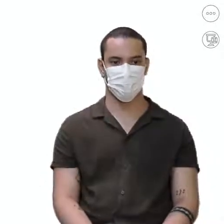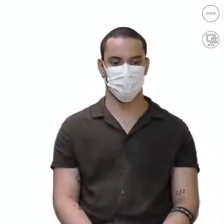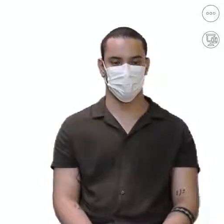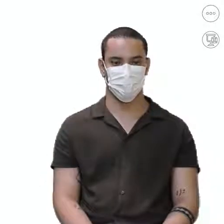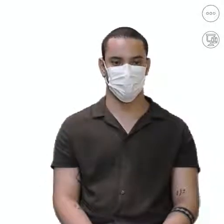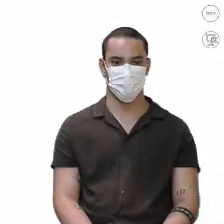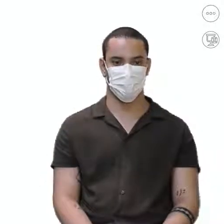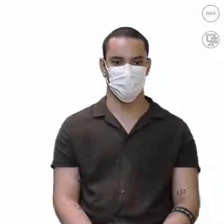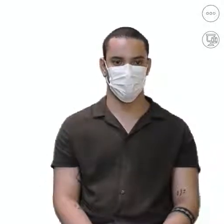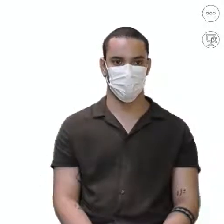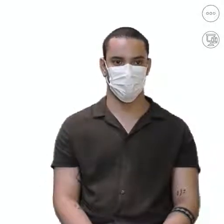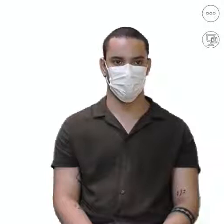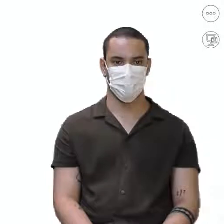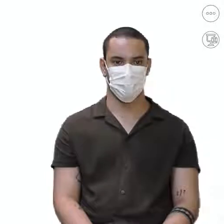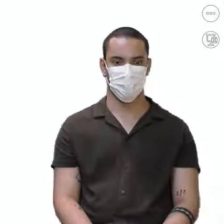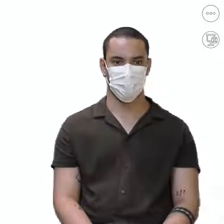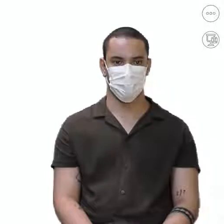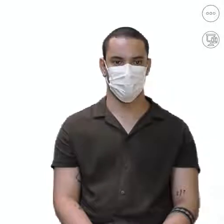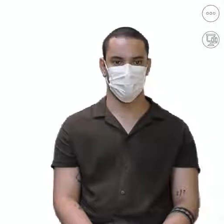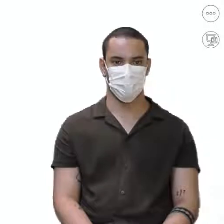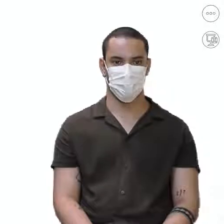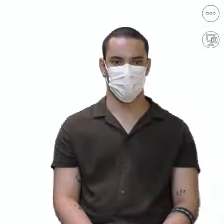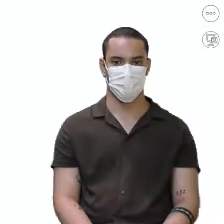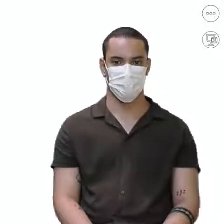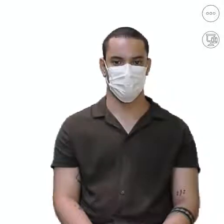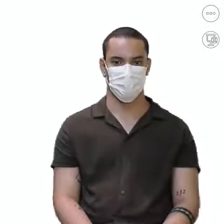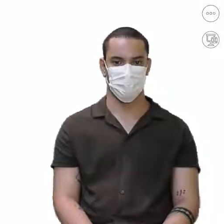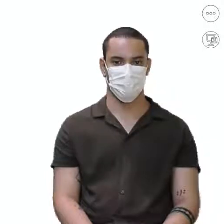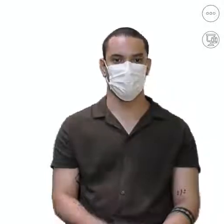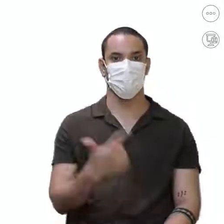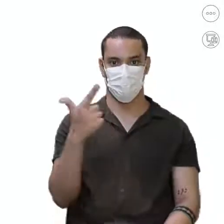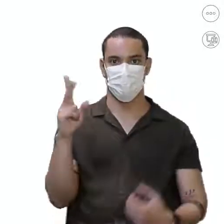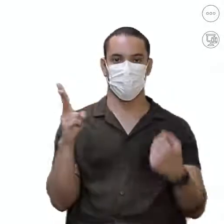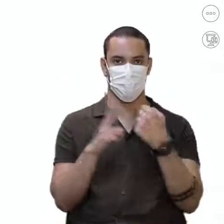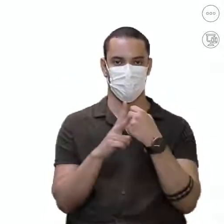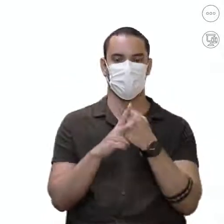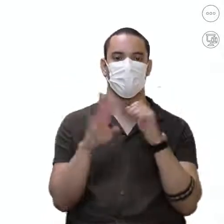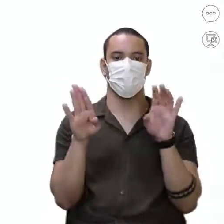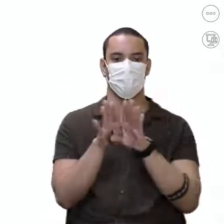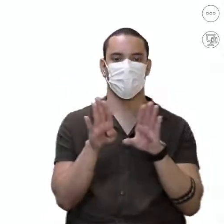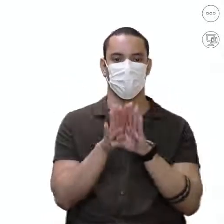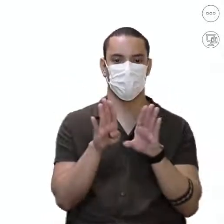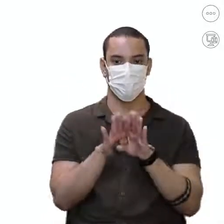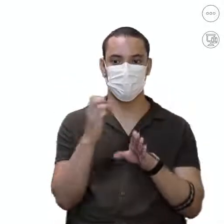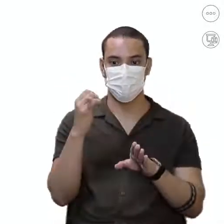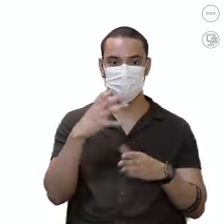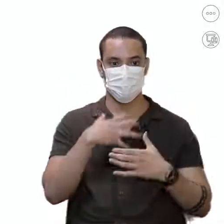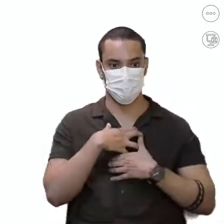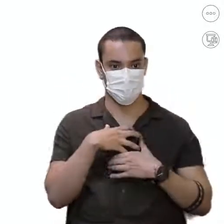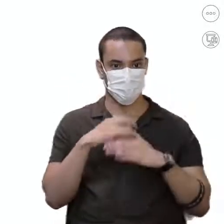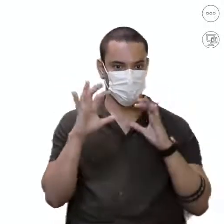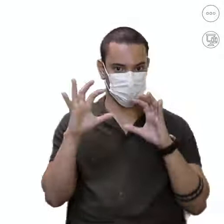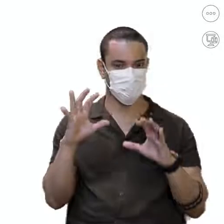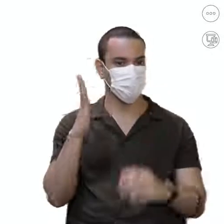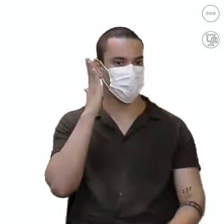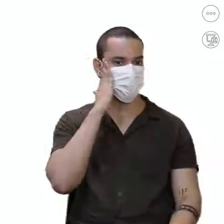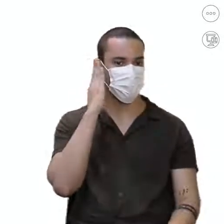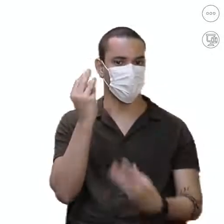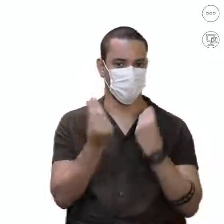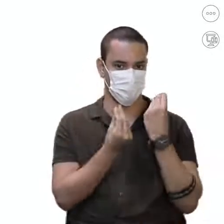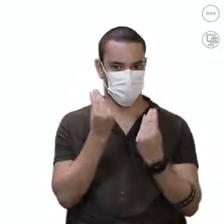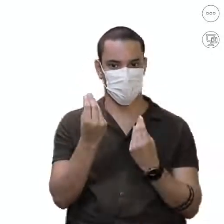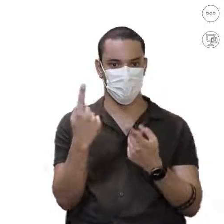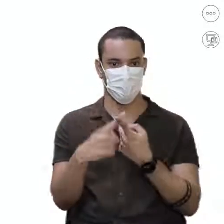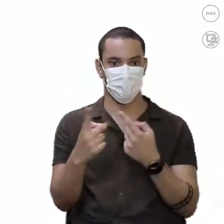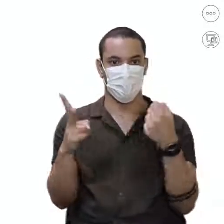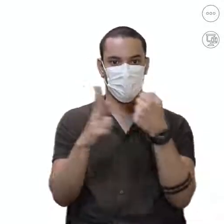All passengers must. Outro verbo modal aqui. Então, se é um verbo modal, eu já sei, o meu verbo